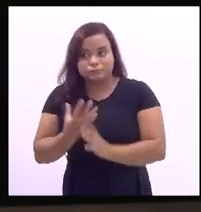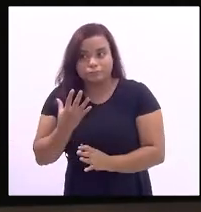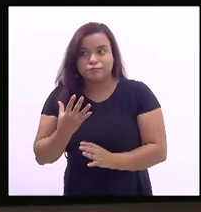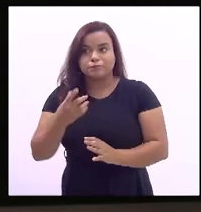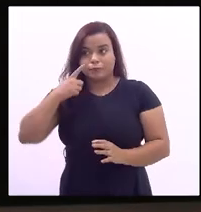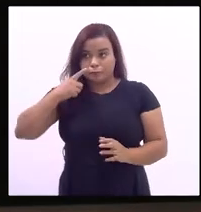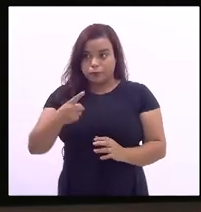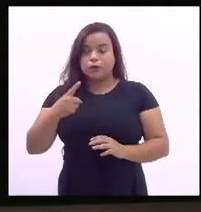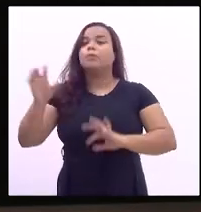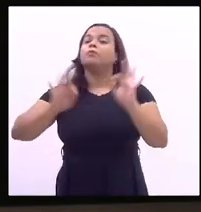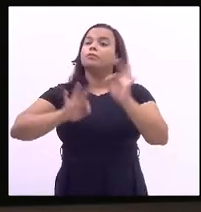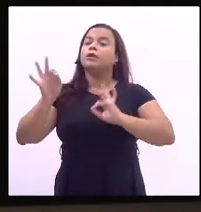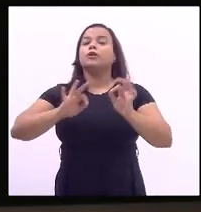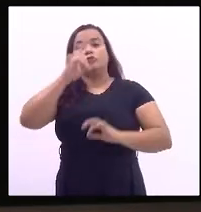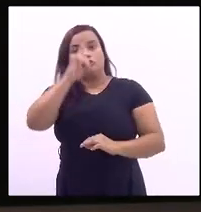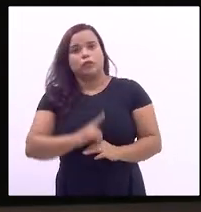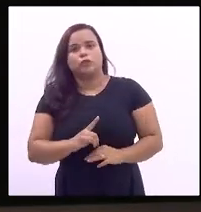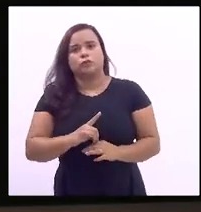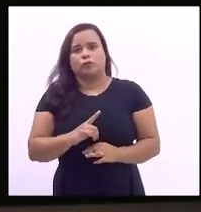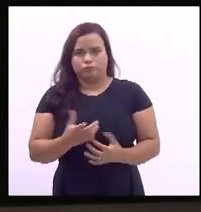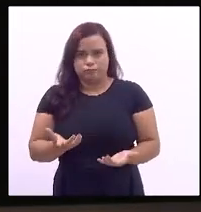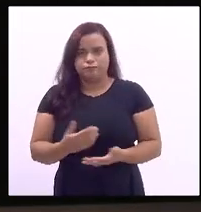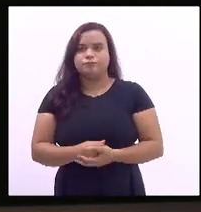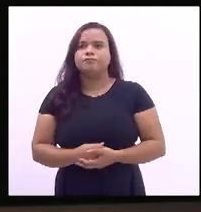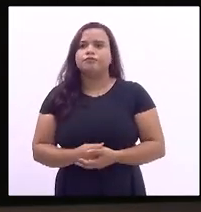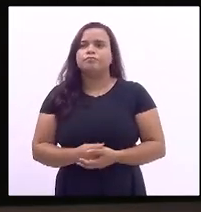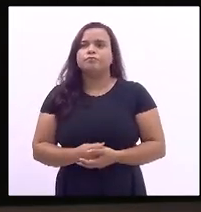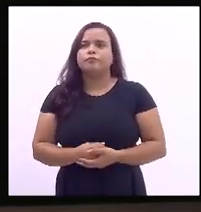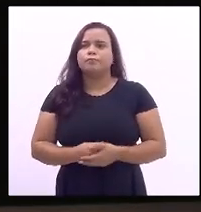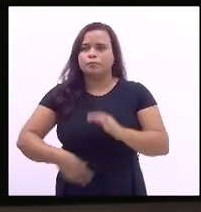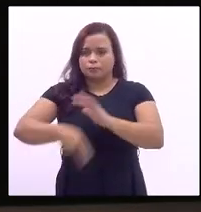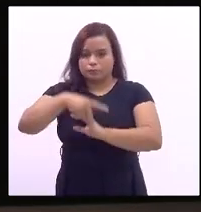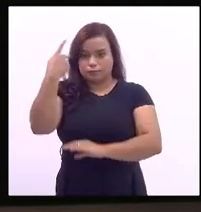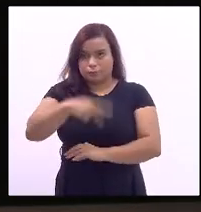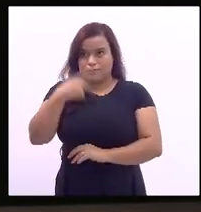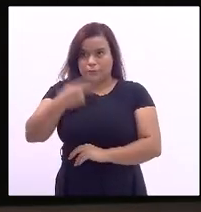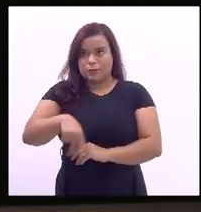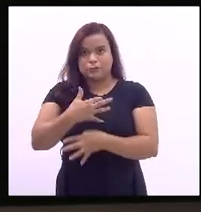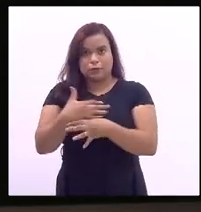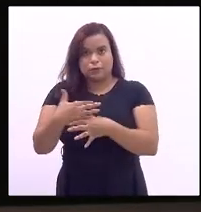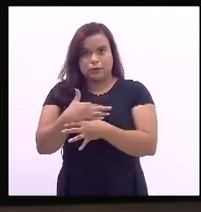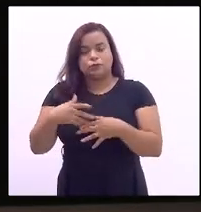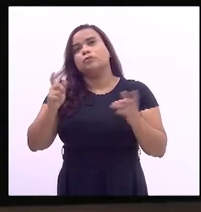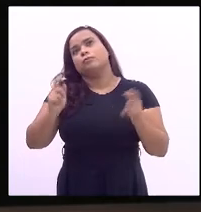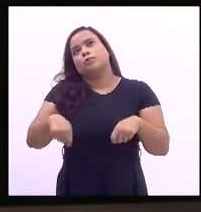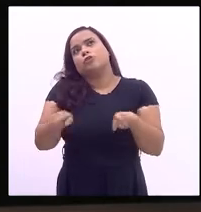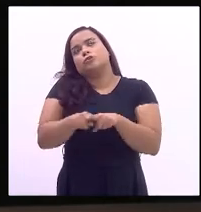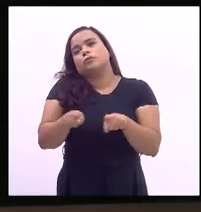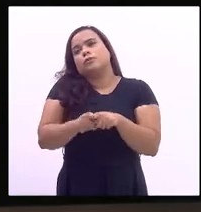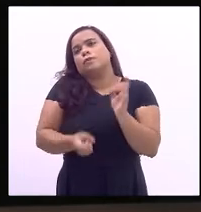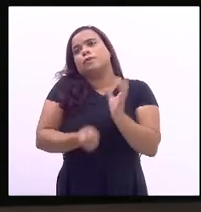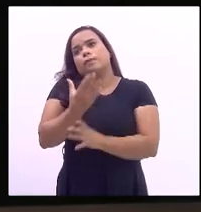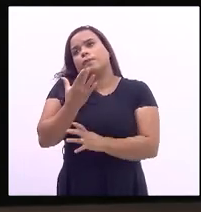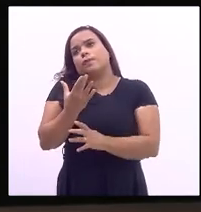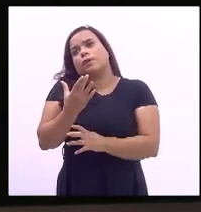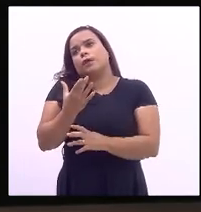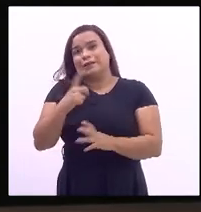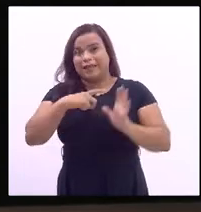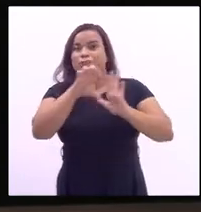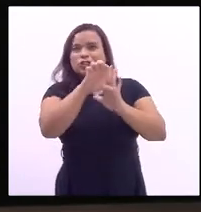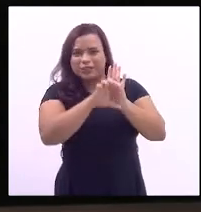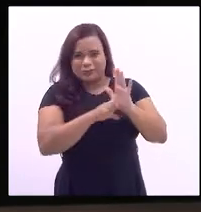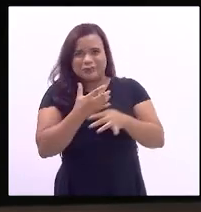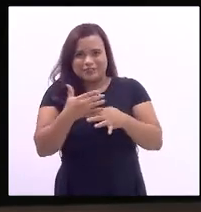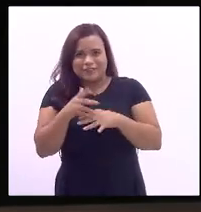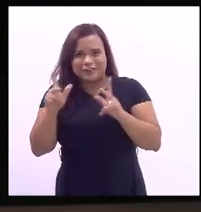as contém o plano diretor é para a cidade então de repente um plano diretor se tem um estatuto